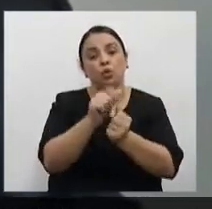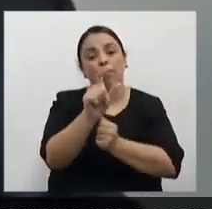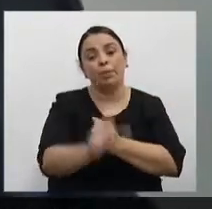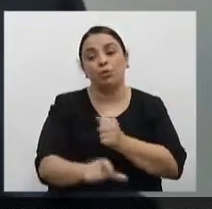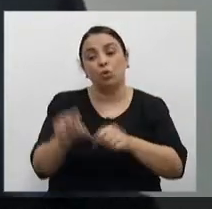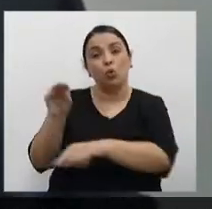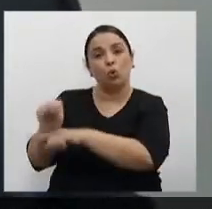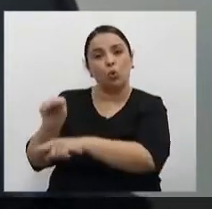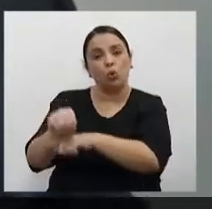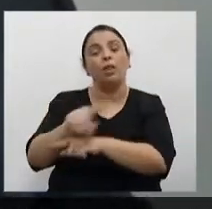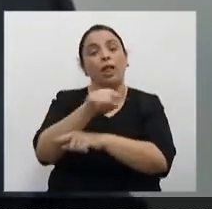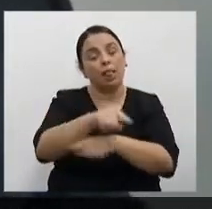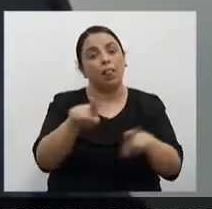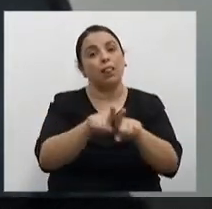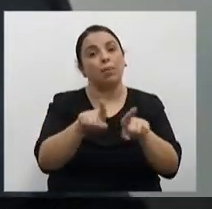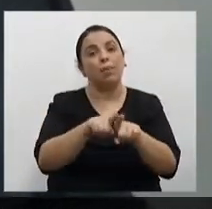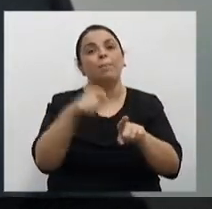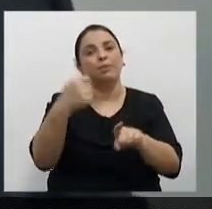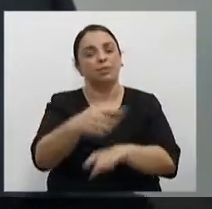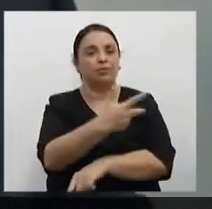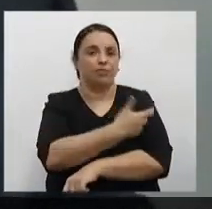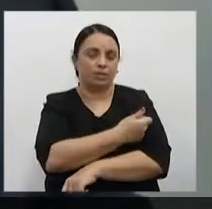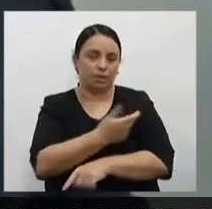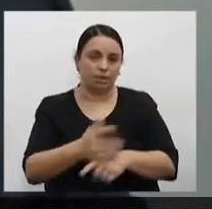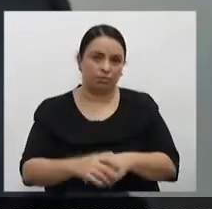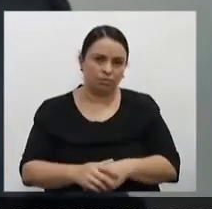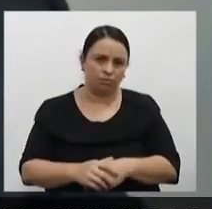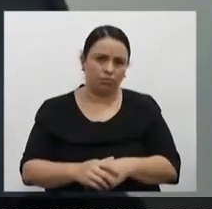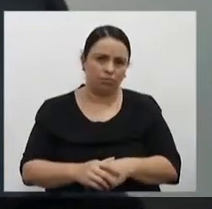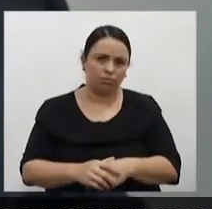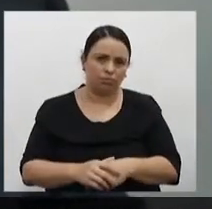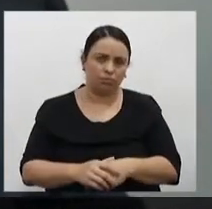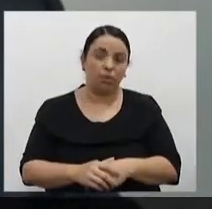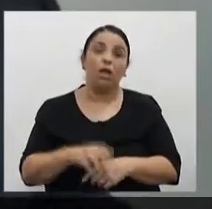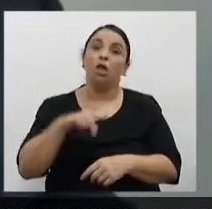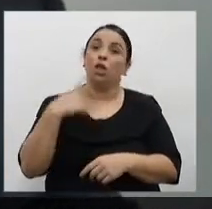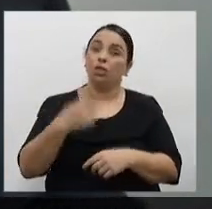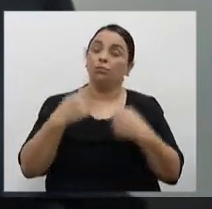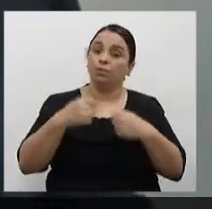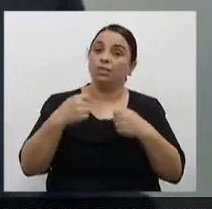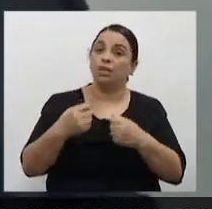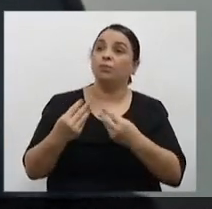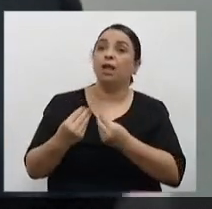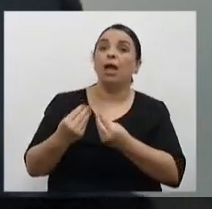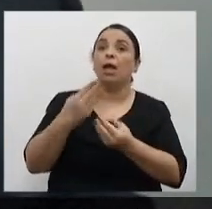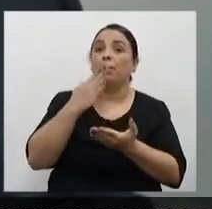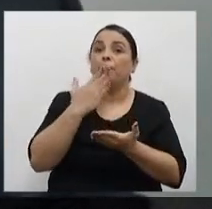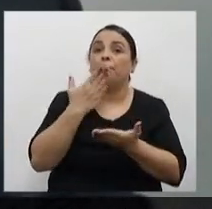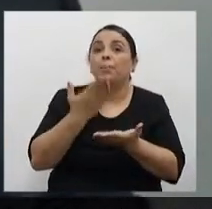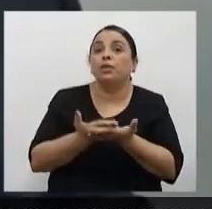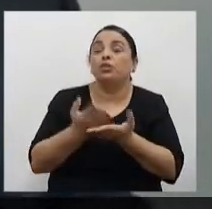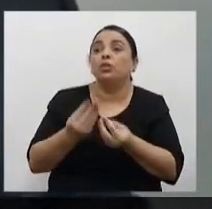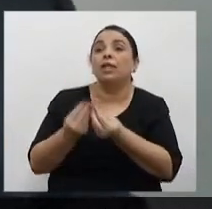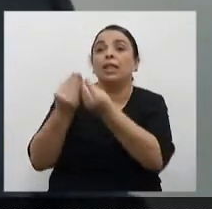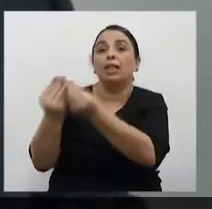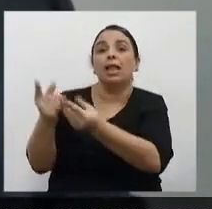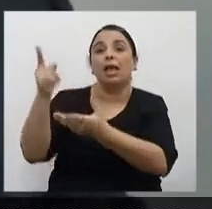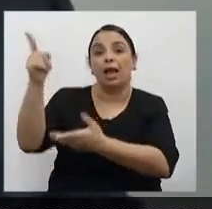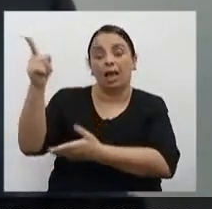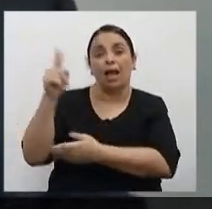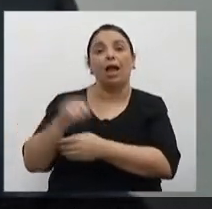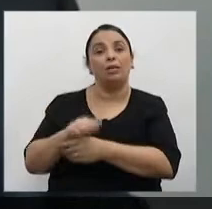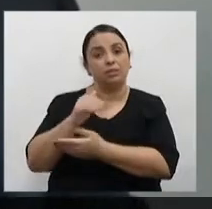mais importante que isso é que levar o pedido, porque eu acredito que tantas outras categorias que têm